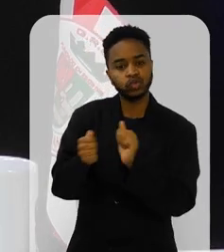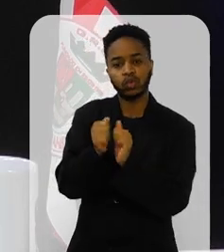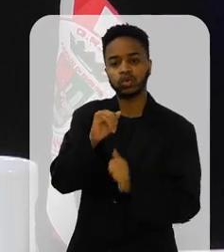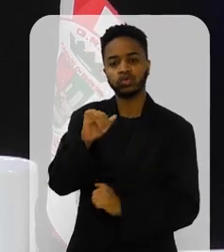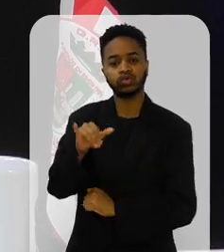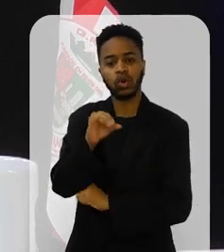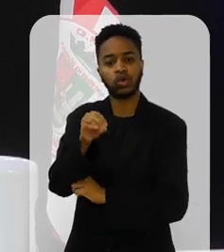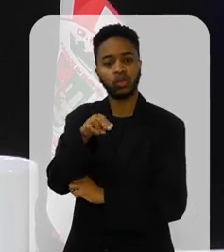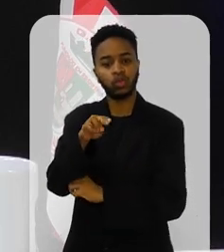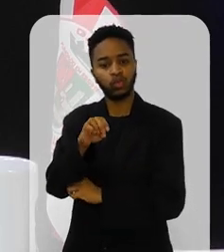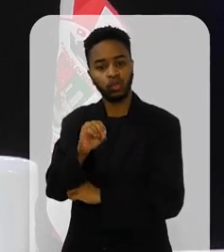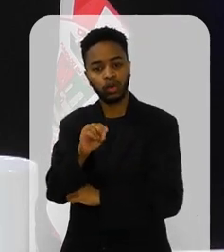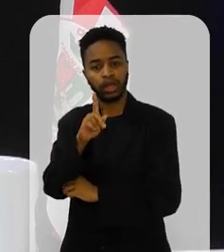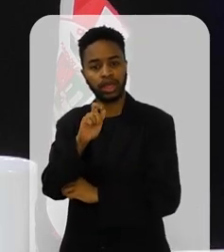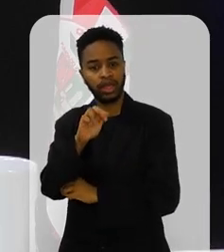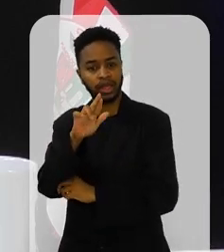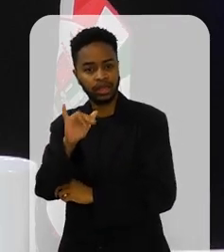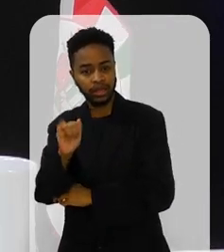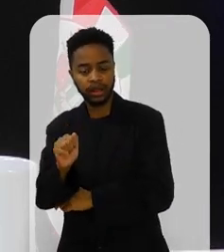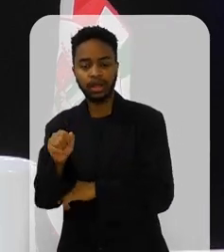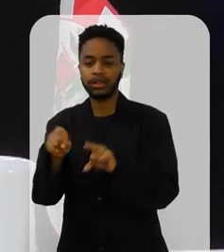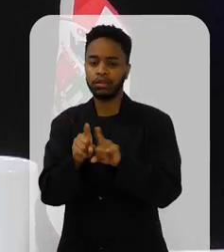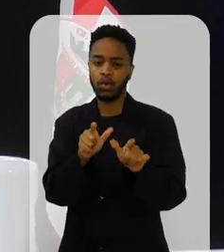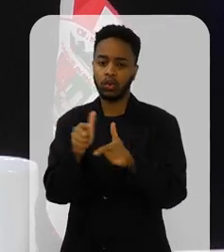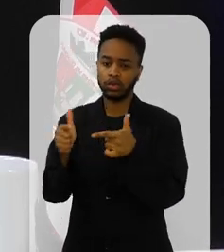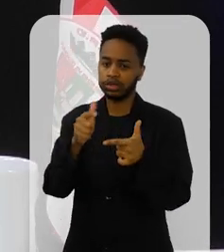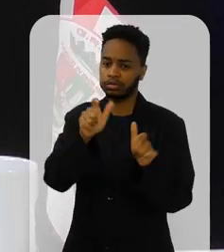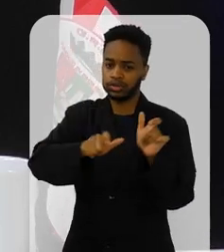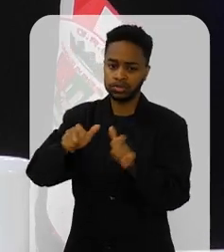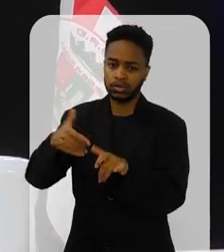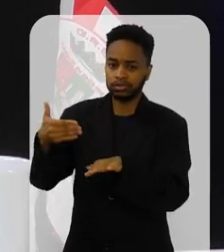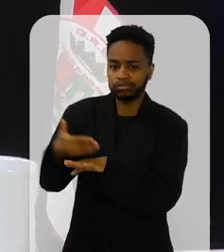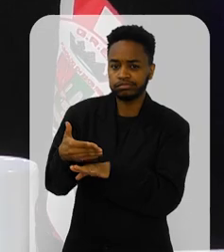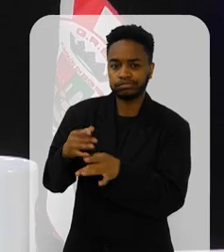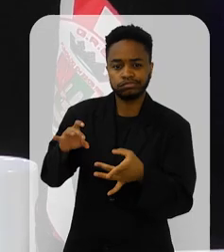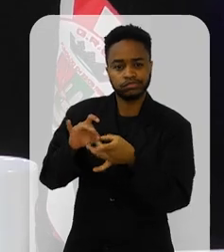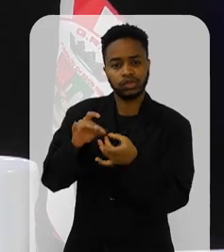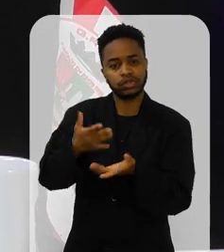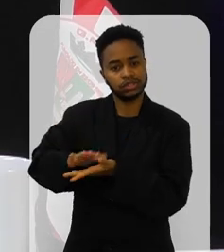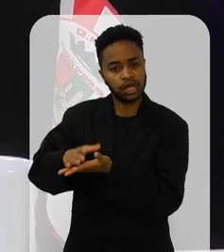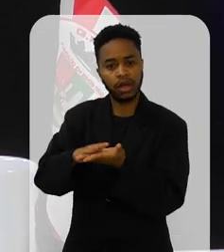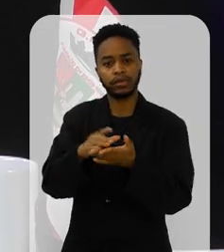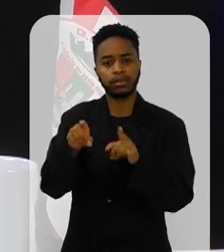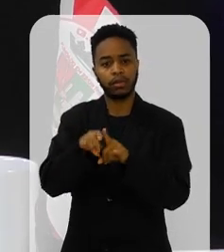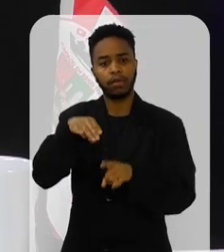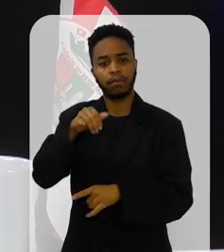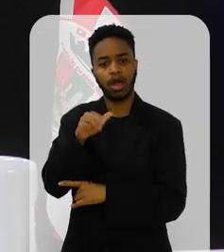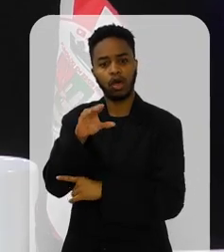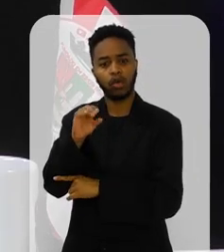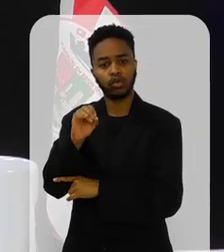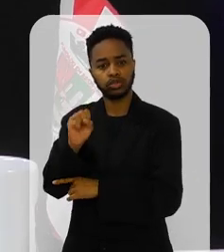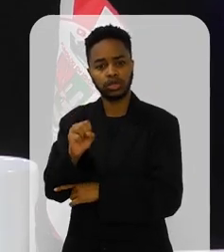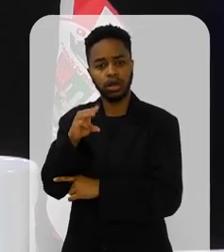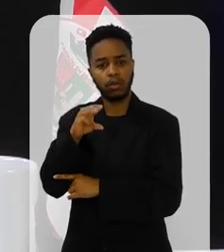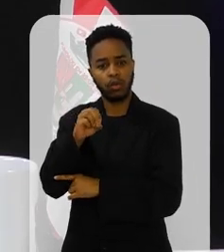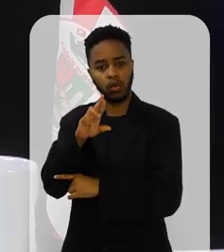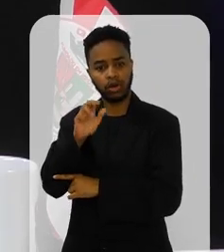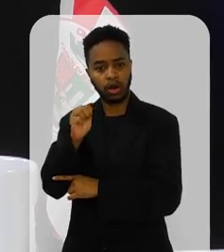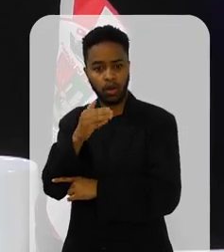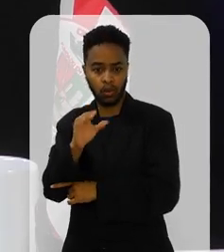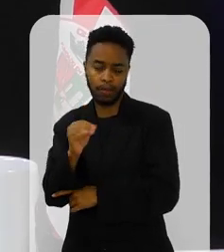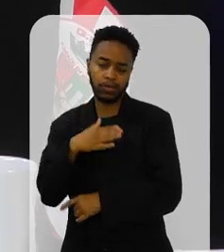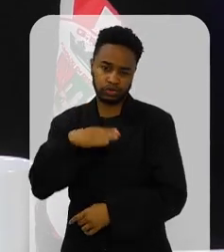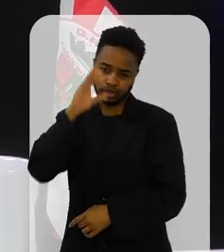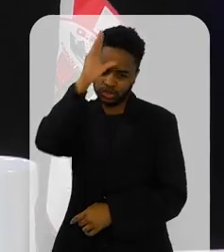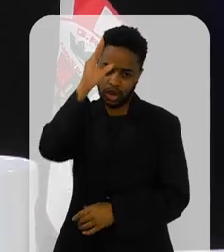João Nogueira, Roberto Ribeiro, Sidney da Conceição. Mas quem? Marcos Moran, que é meu